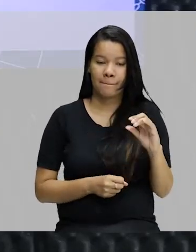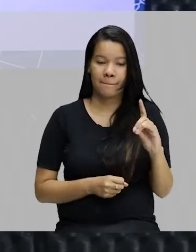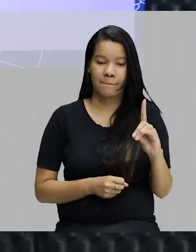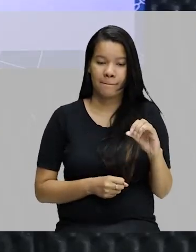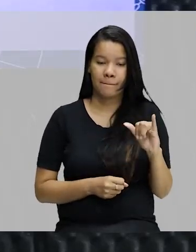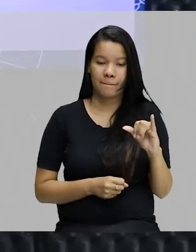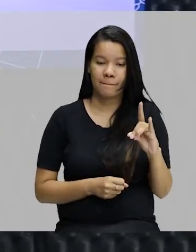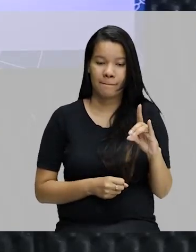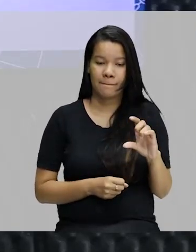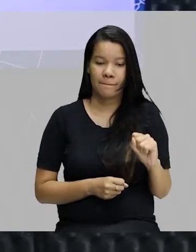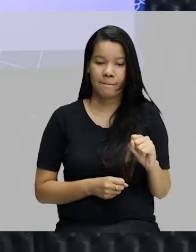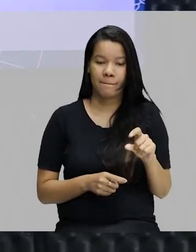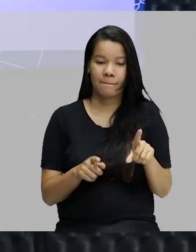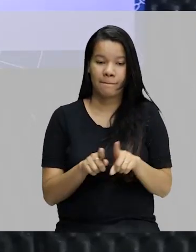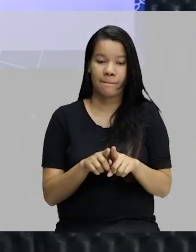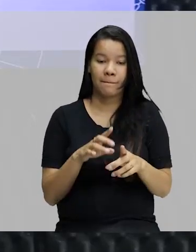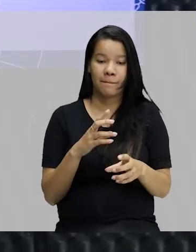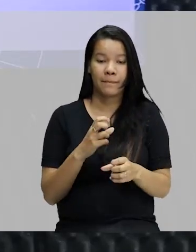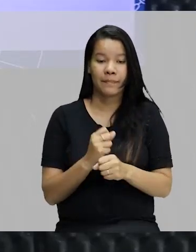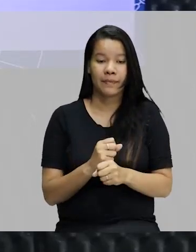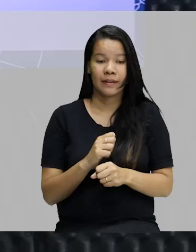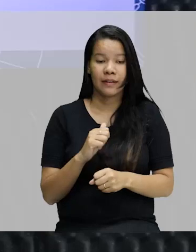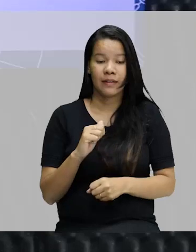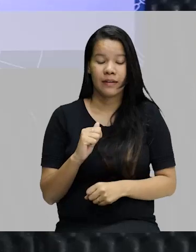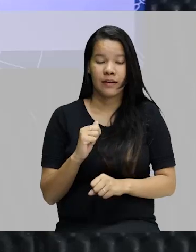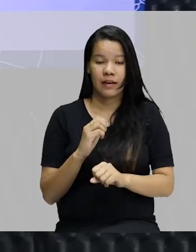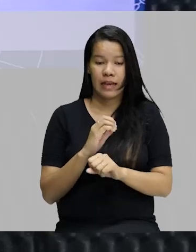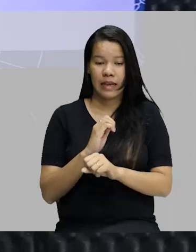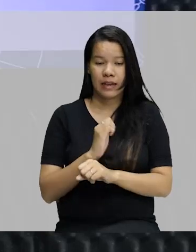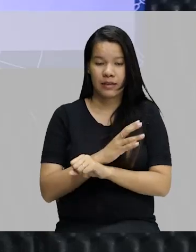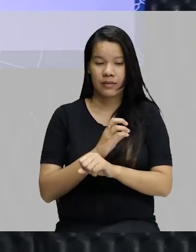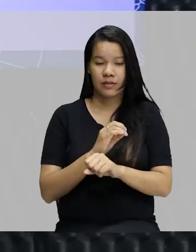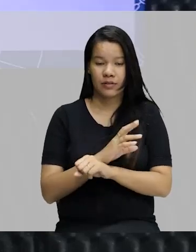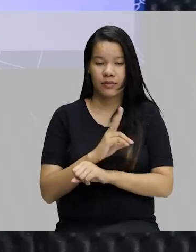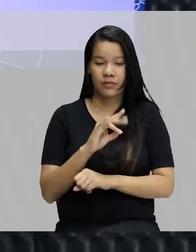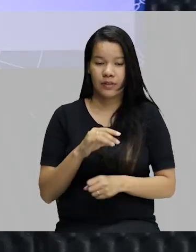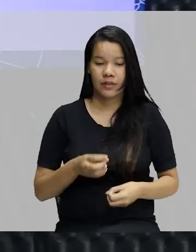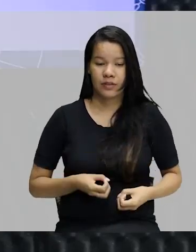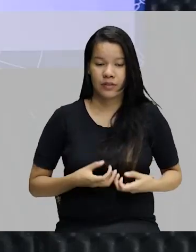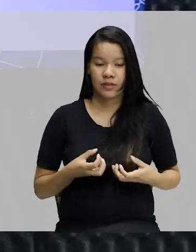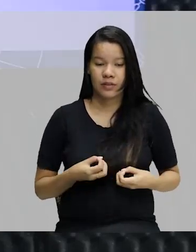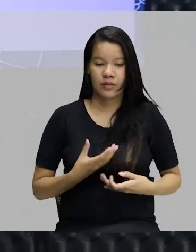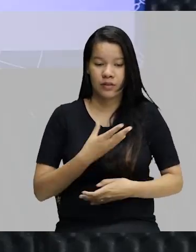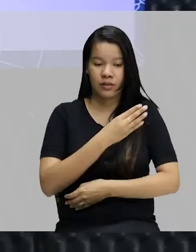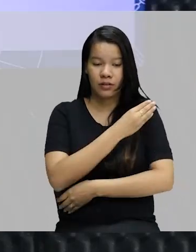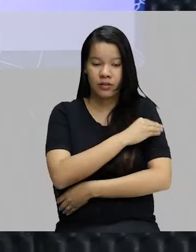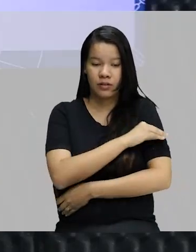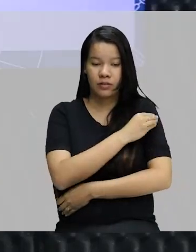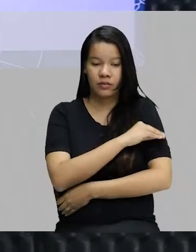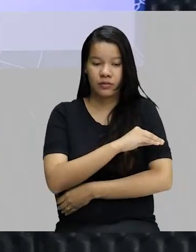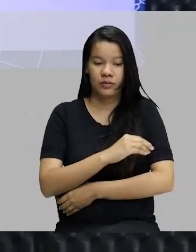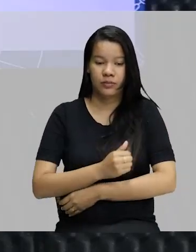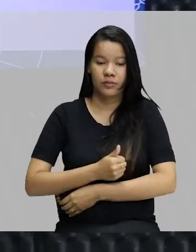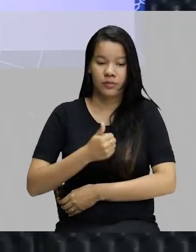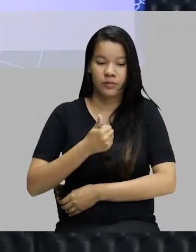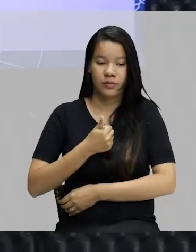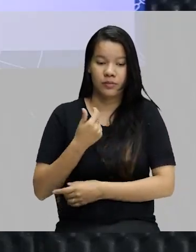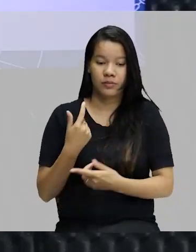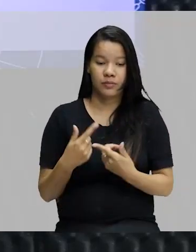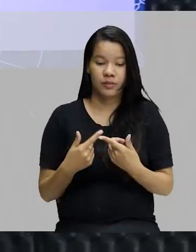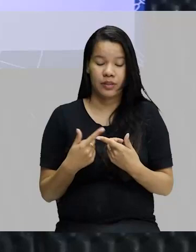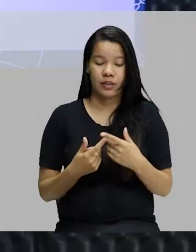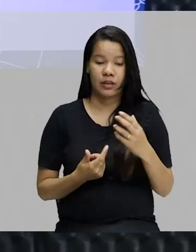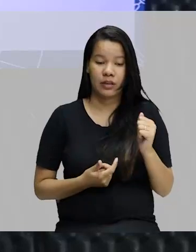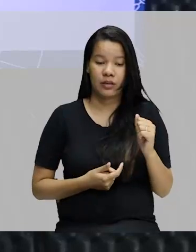a redução de ácidos carboxílicos vão gerar álcools primários. Porque, no caso, a